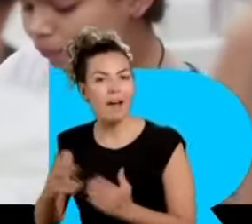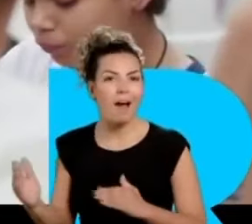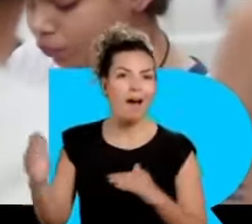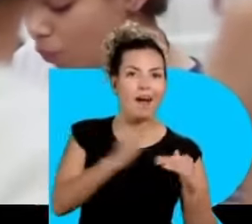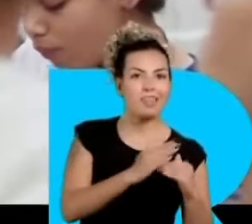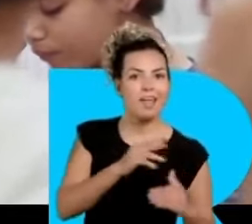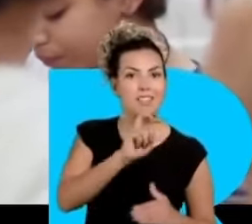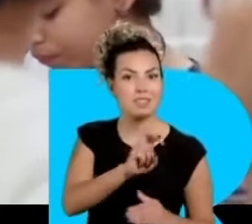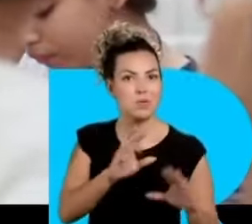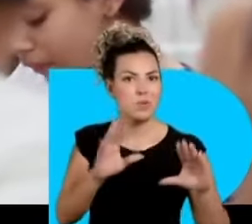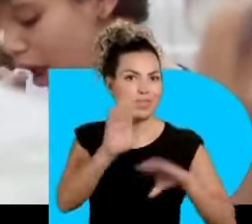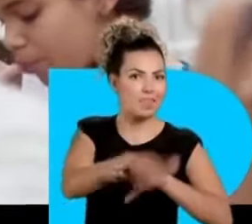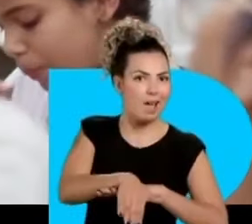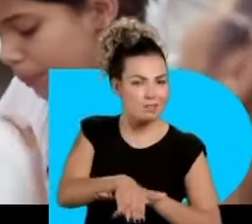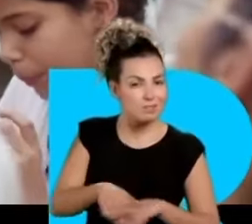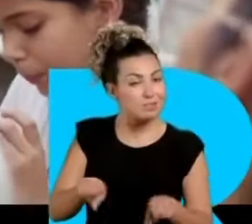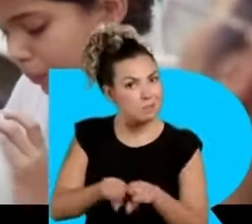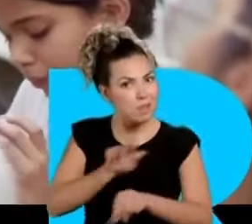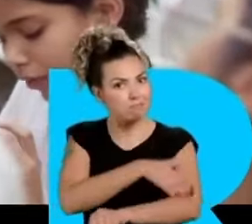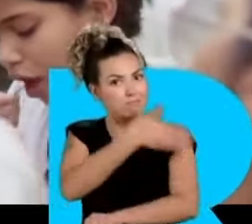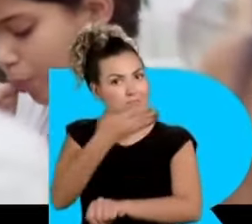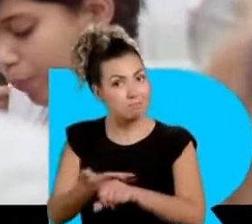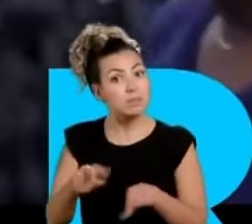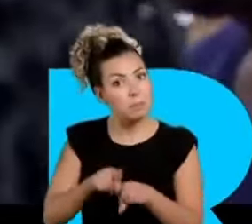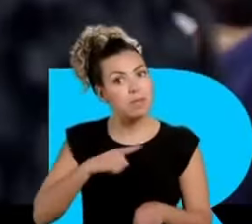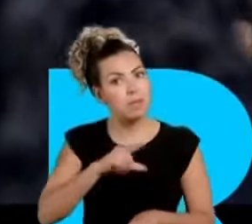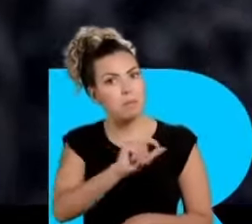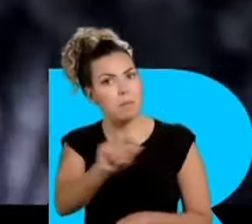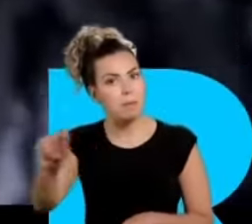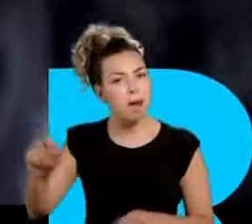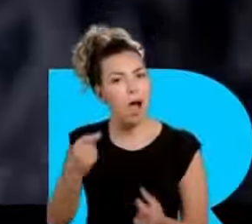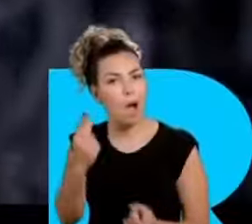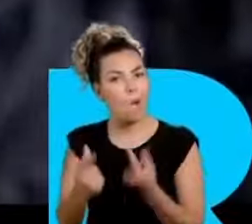17, período integral, e a gente ainda tem muitas creches que